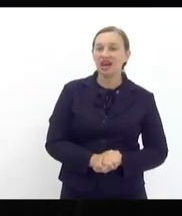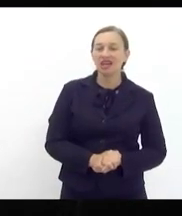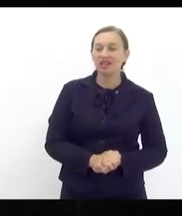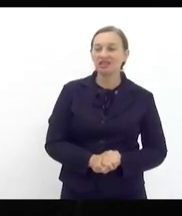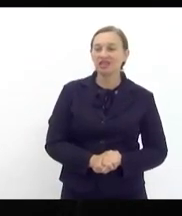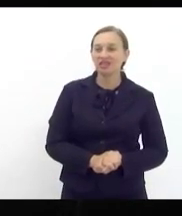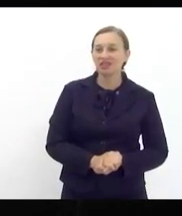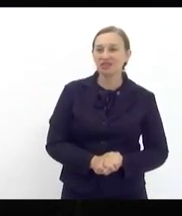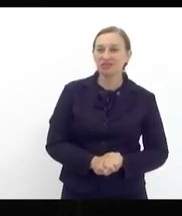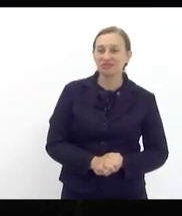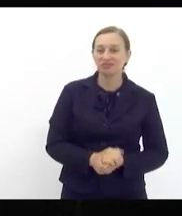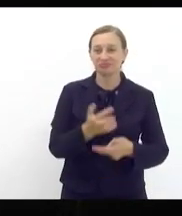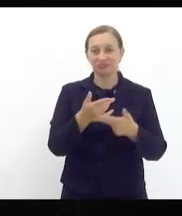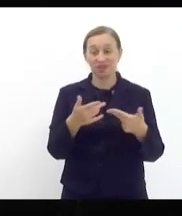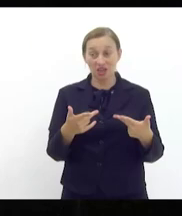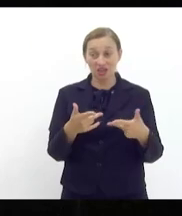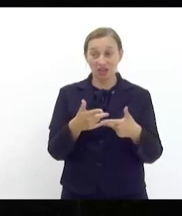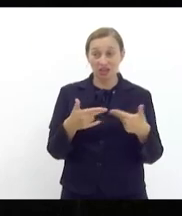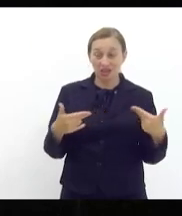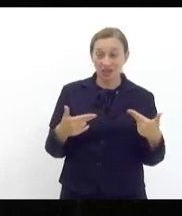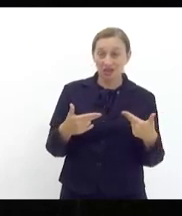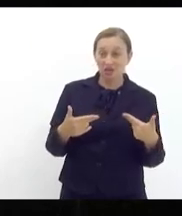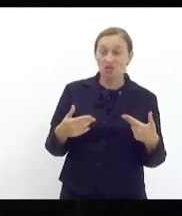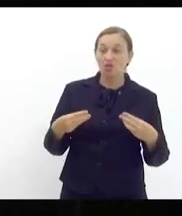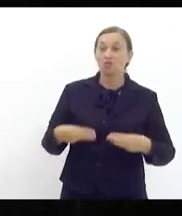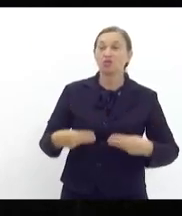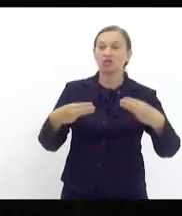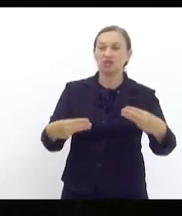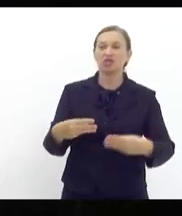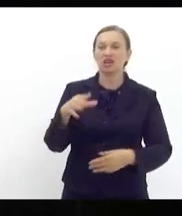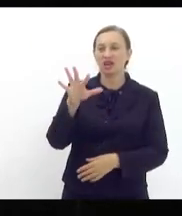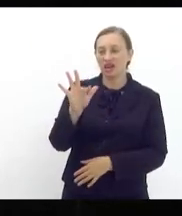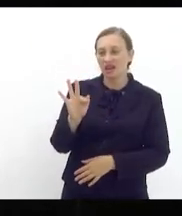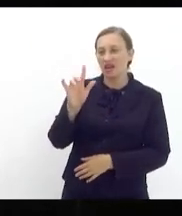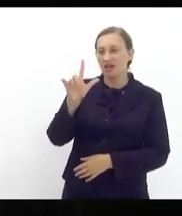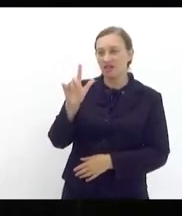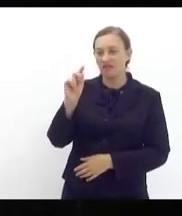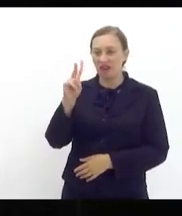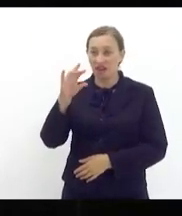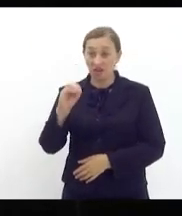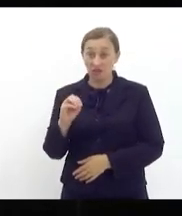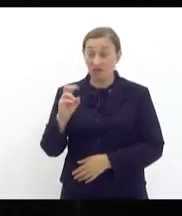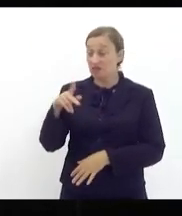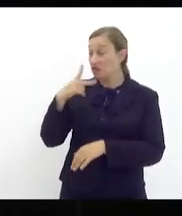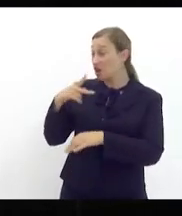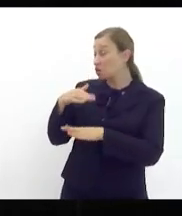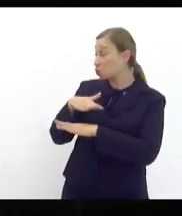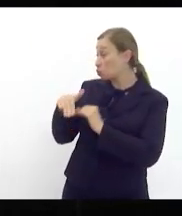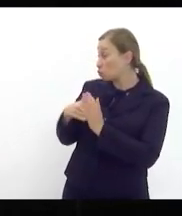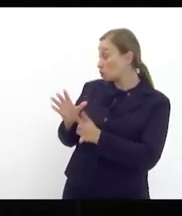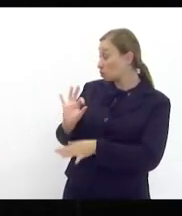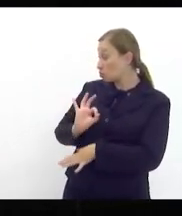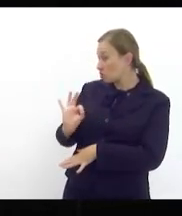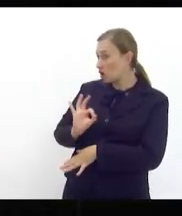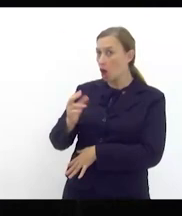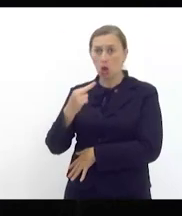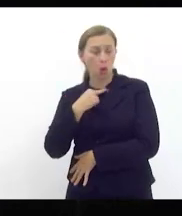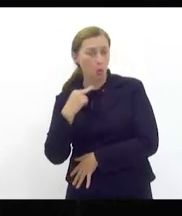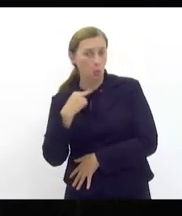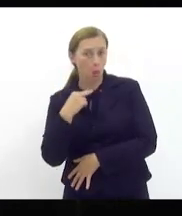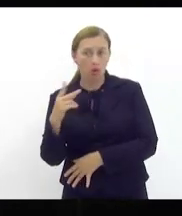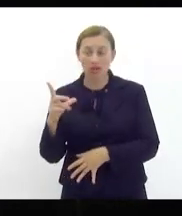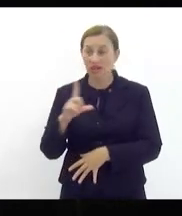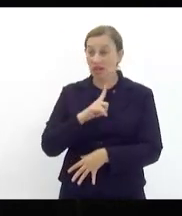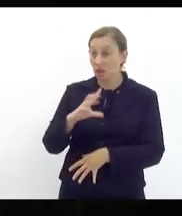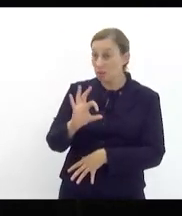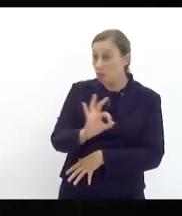coisíssima nenhuma está lá o ministro Flávio Dino dialogando com todas as polícias que não pode é ter polícia